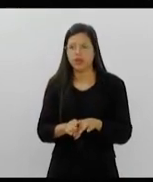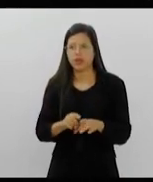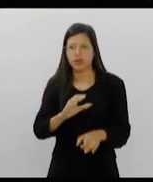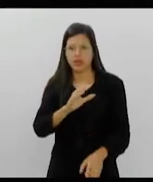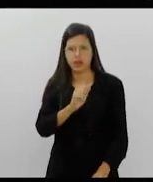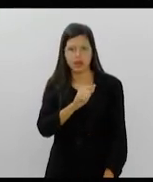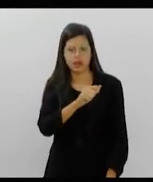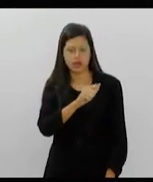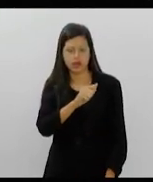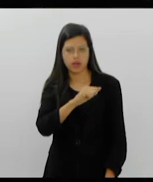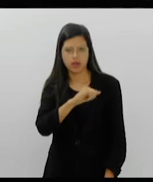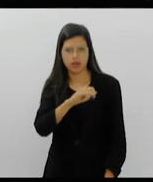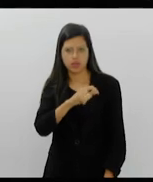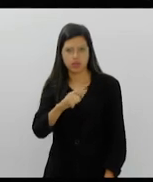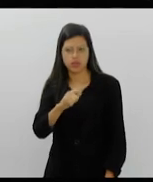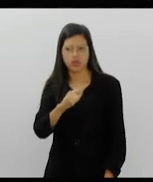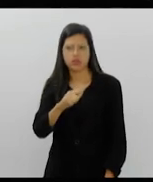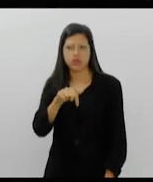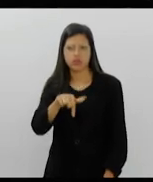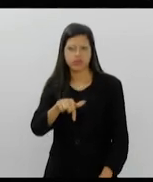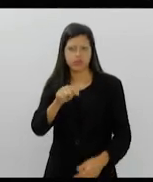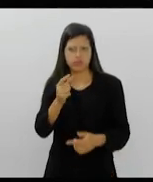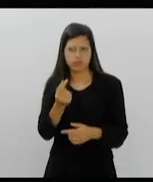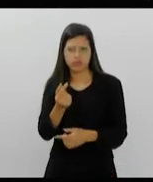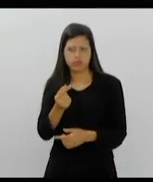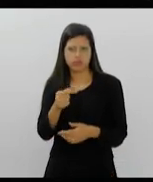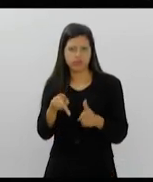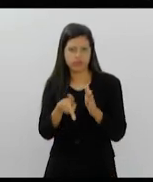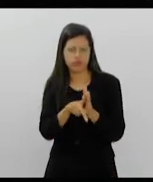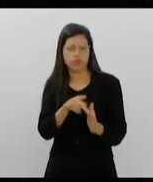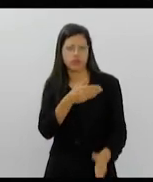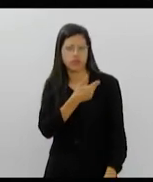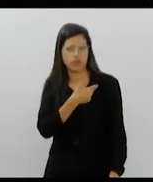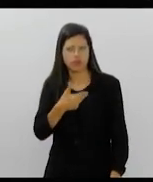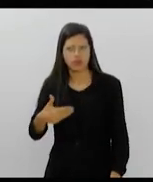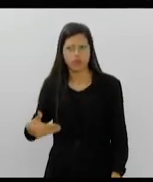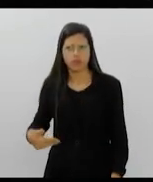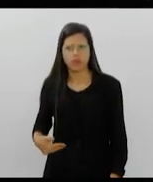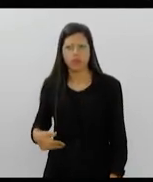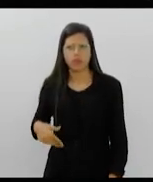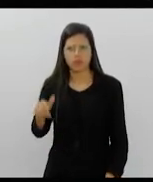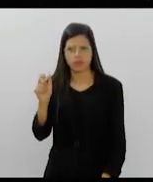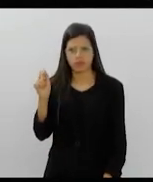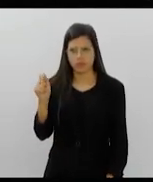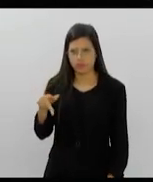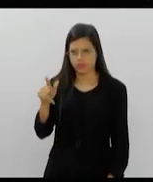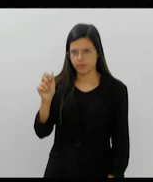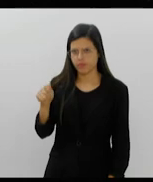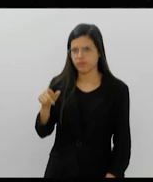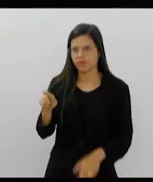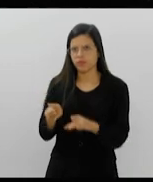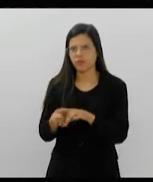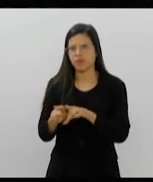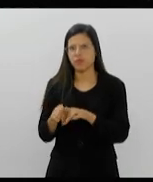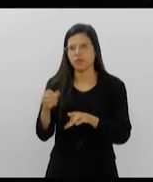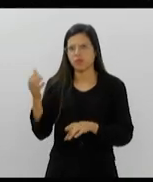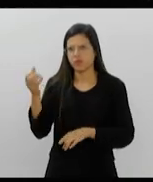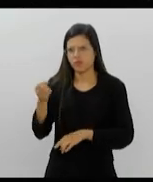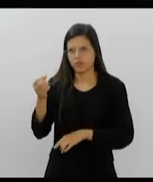dinheiro público de aposentadorias e pensões não é para ter